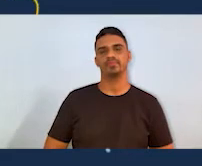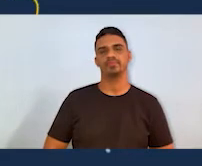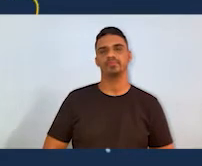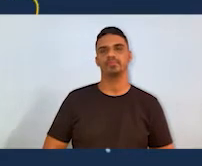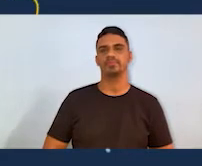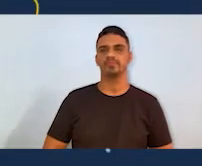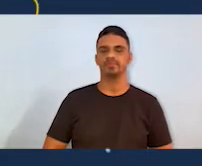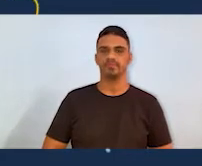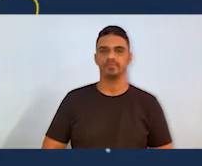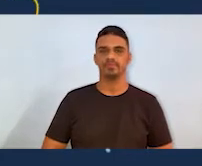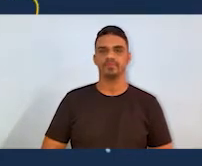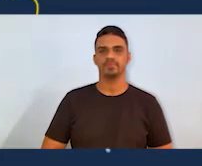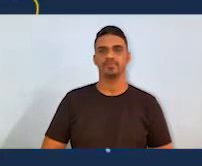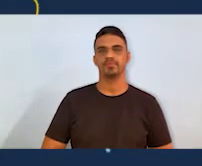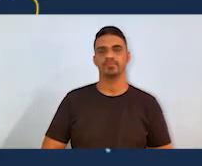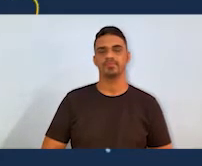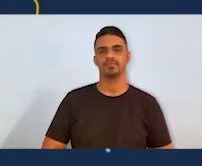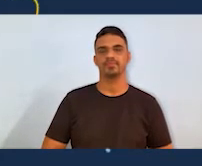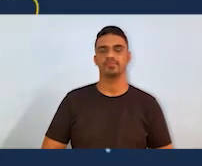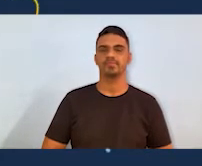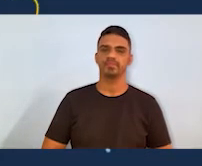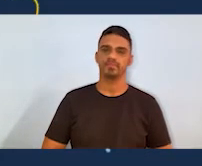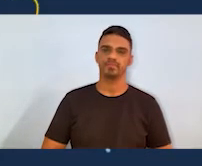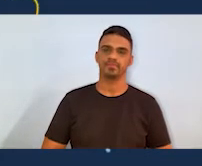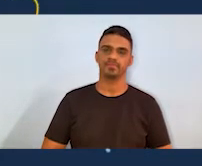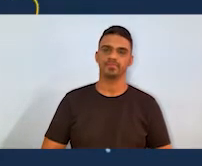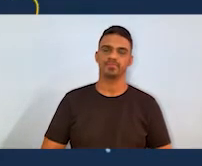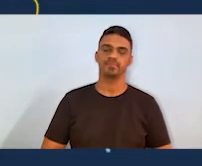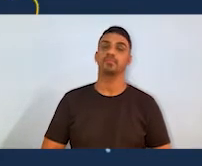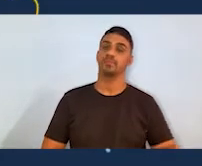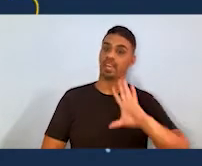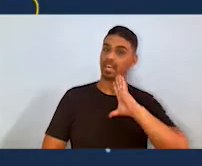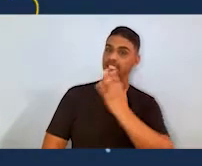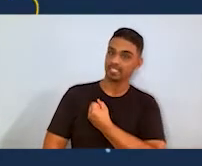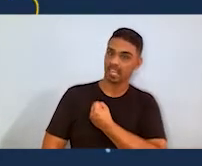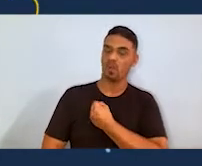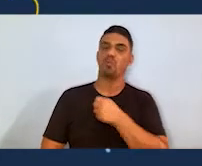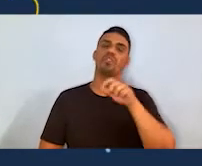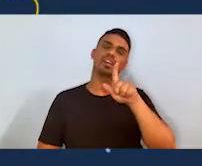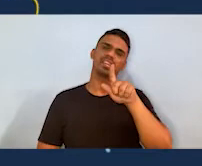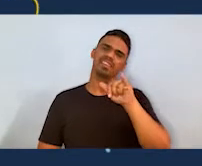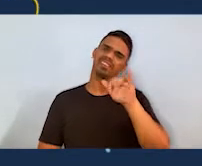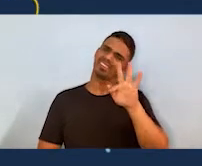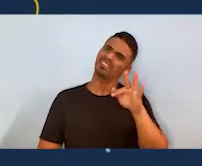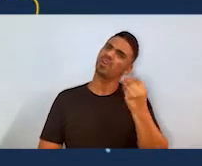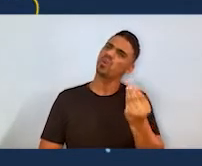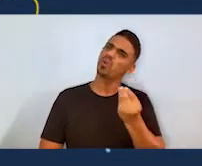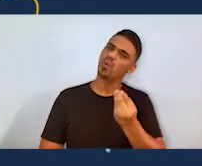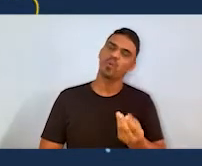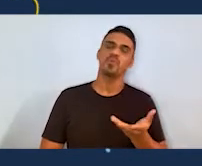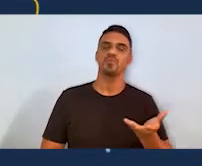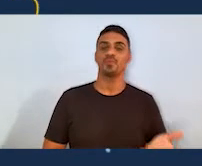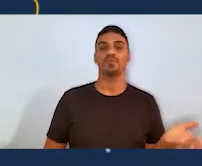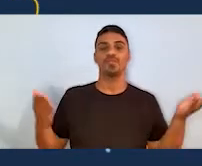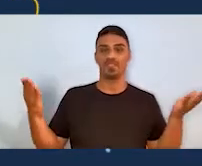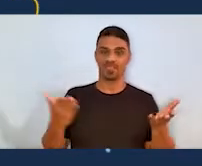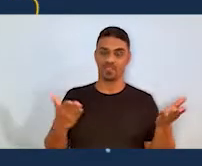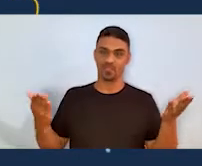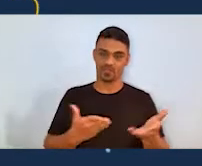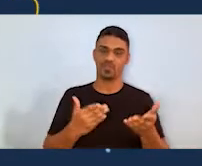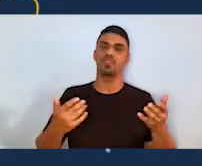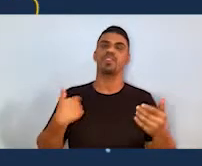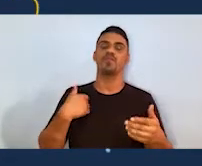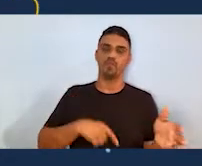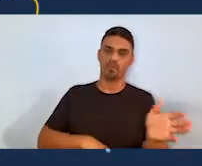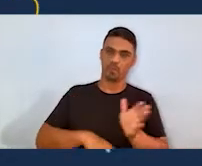Nossa, o tecladinho tá apagadinho. E aí você salva como GIF. Então, assim, agora eu vou ficar